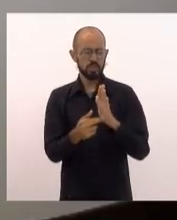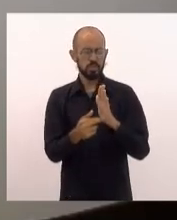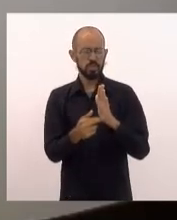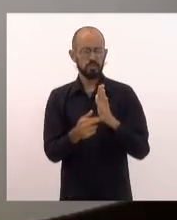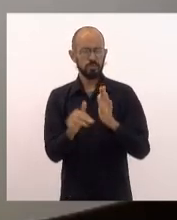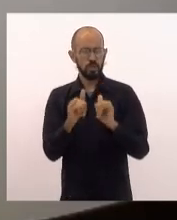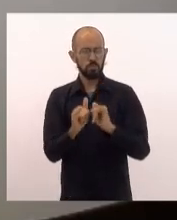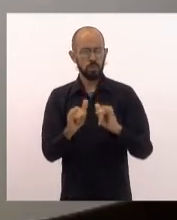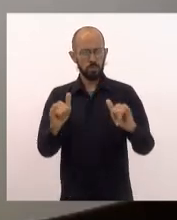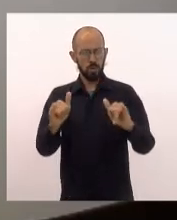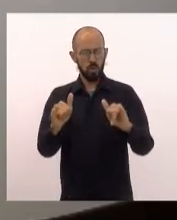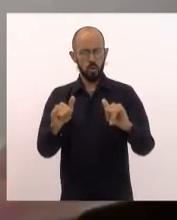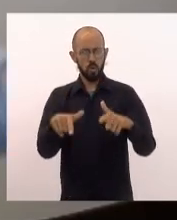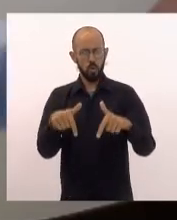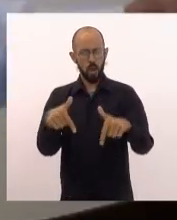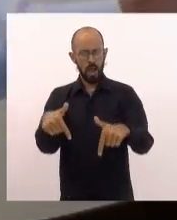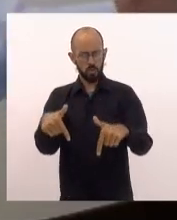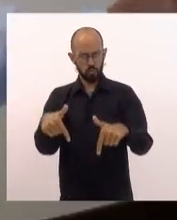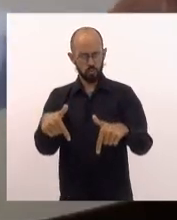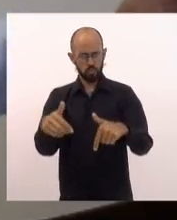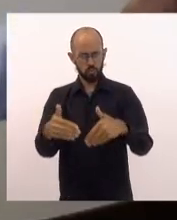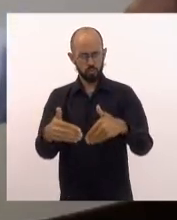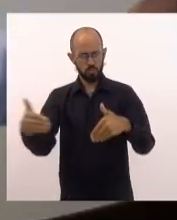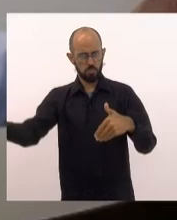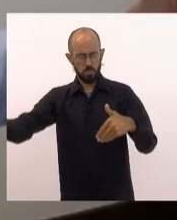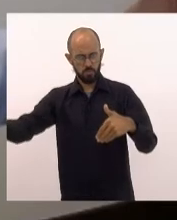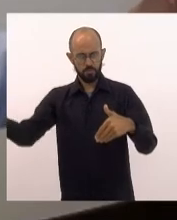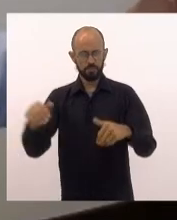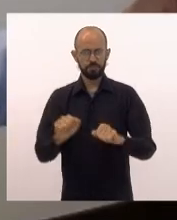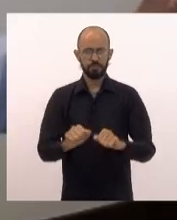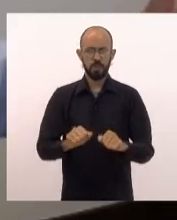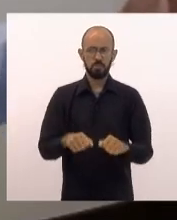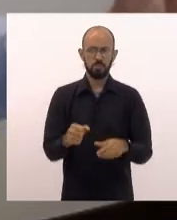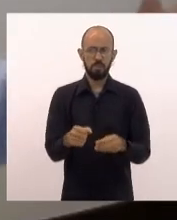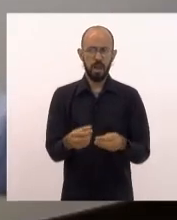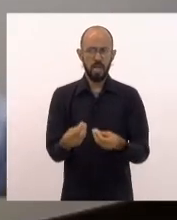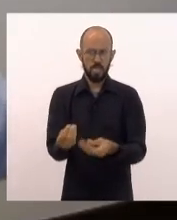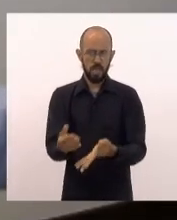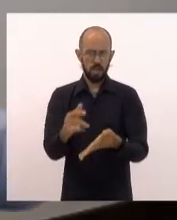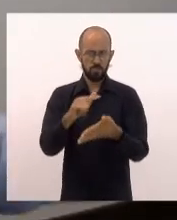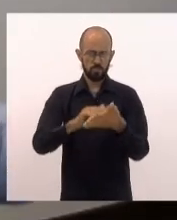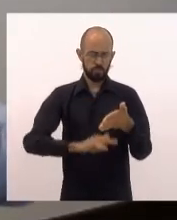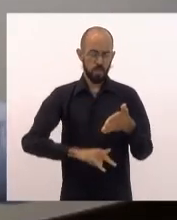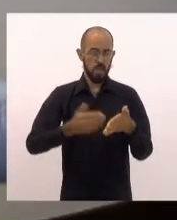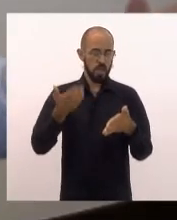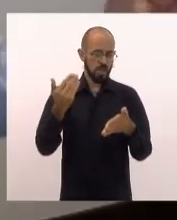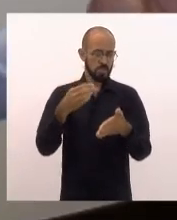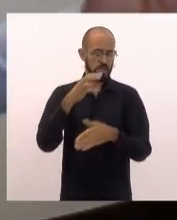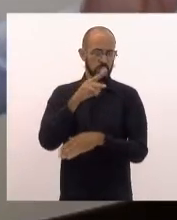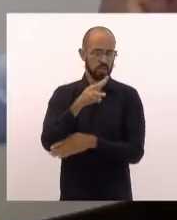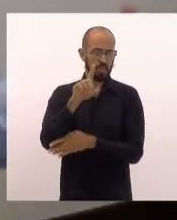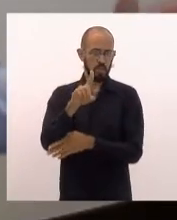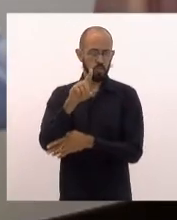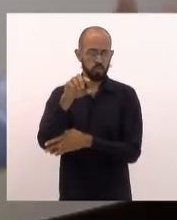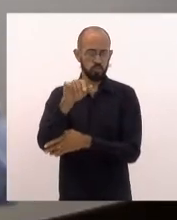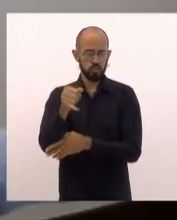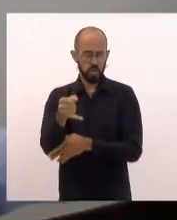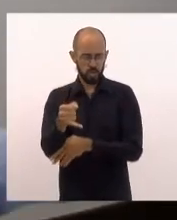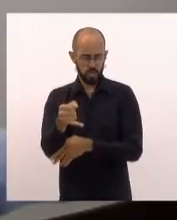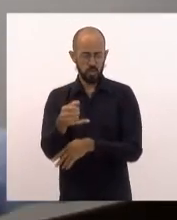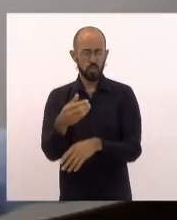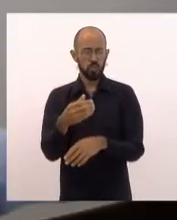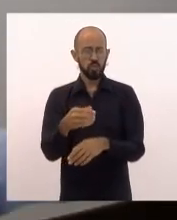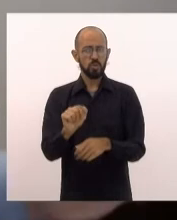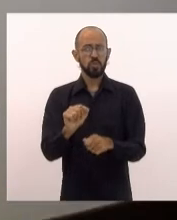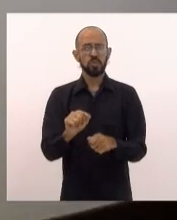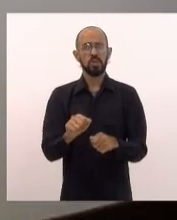Publicou um ato de prorrogação do prazo de prestação de contas do auxílio tecnológico, que era 31 de janeiro, portanto, expiraria ontem,